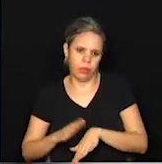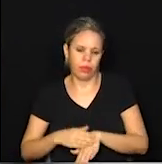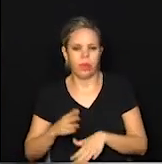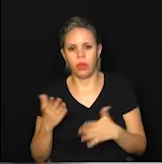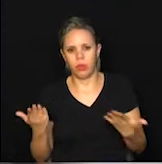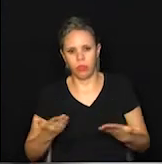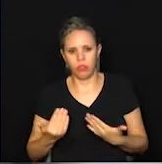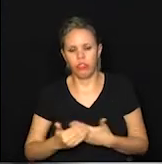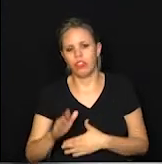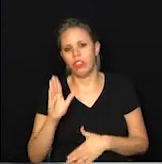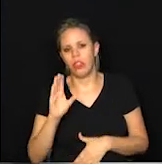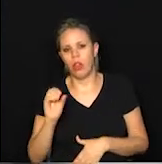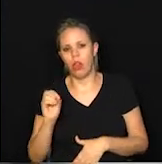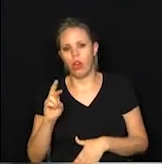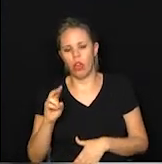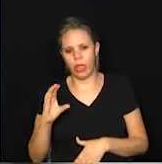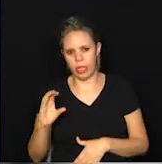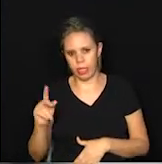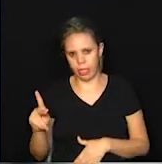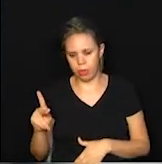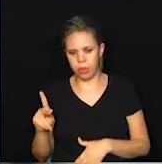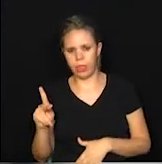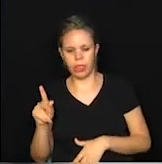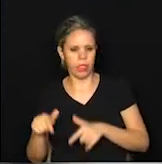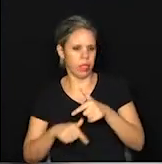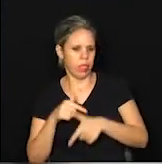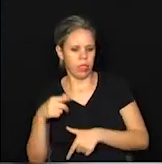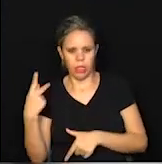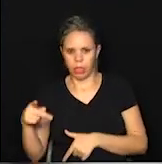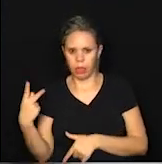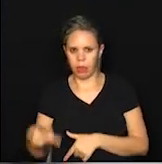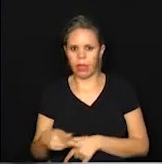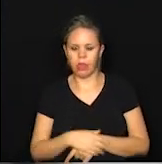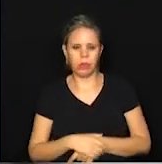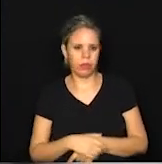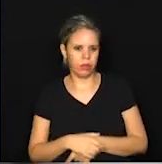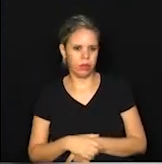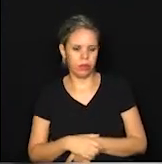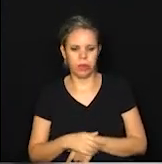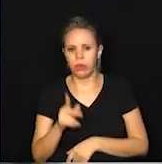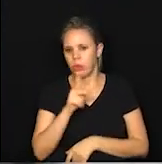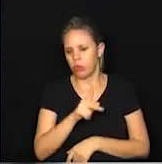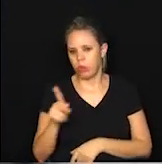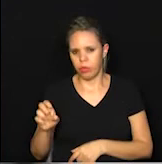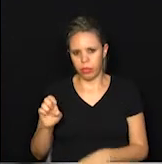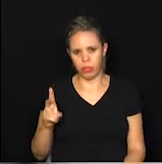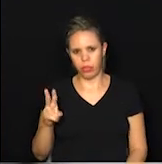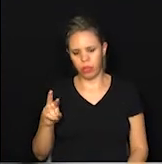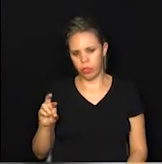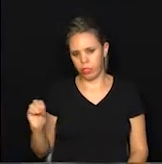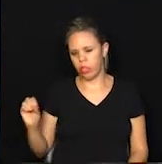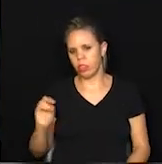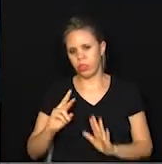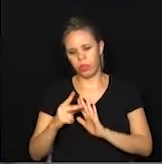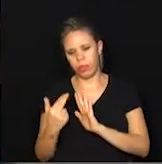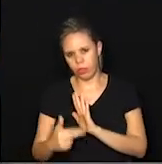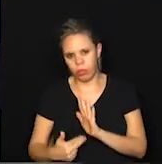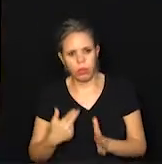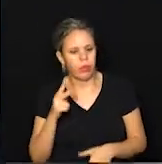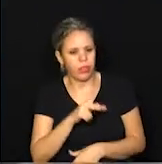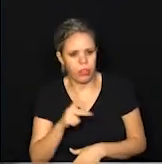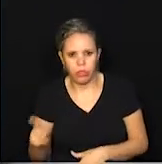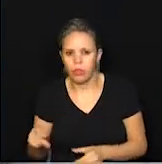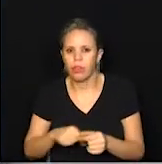puramente da Orcamp, que fazia o trabalho lá com o professor Evandro, o professor Vanderlei Cordeiro,